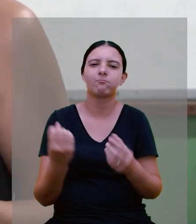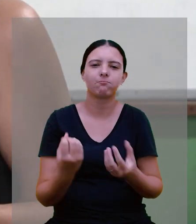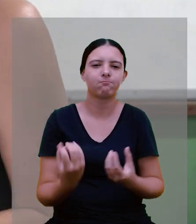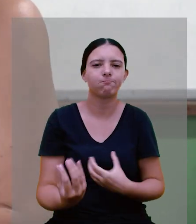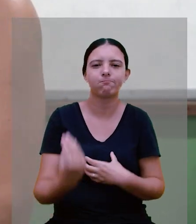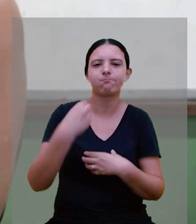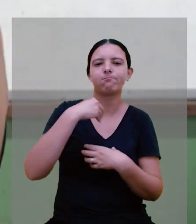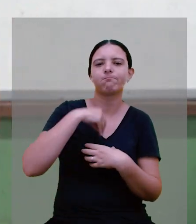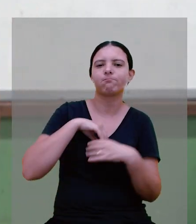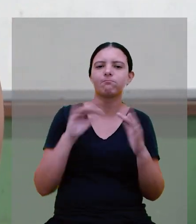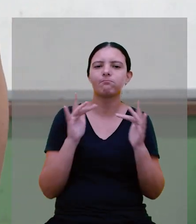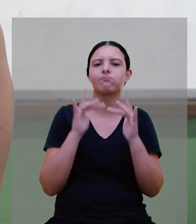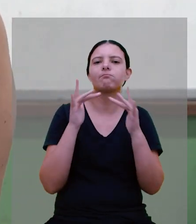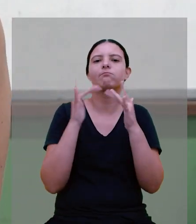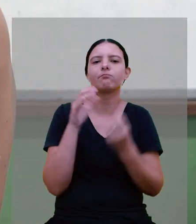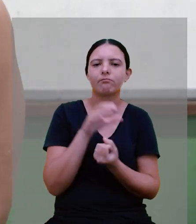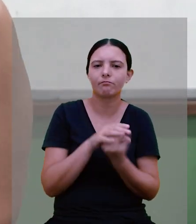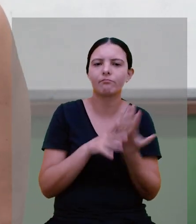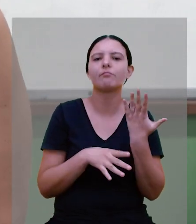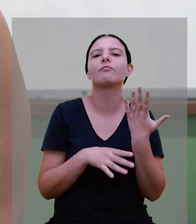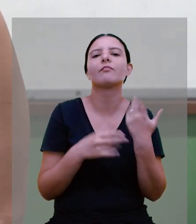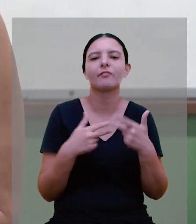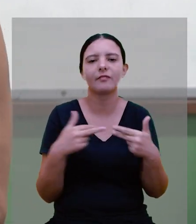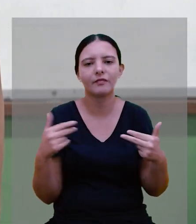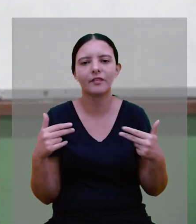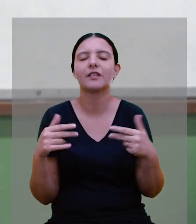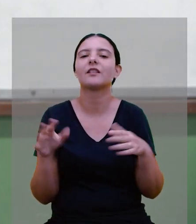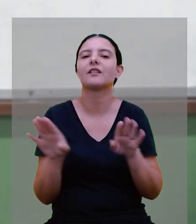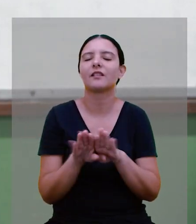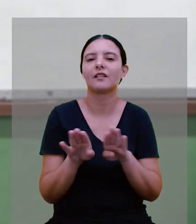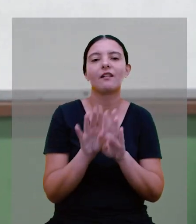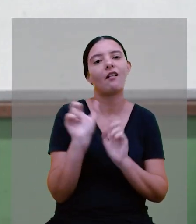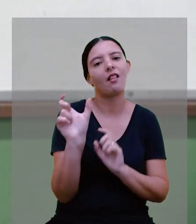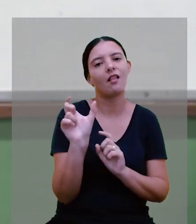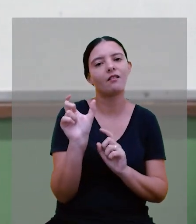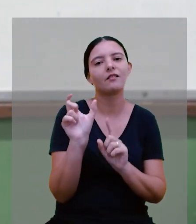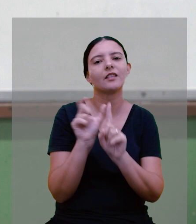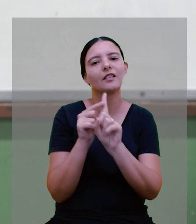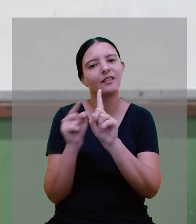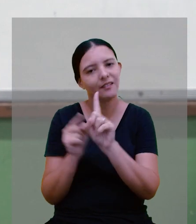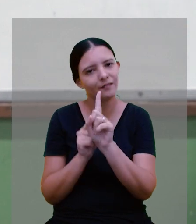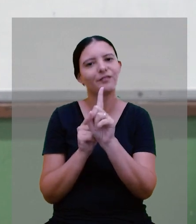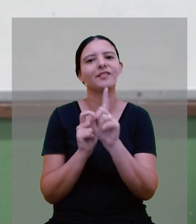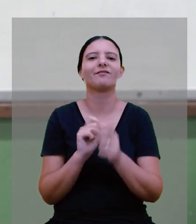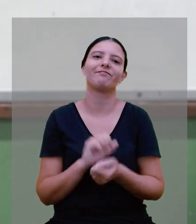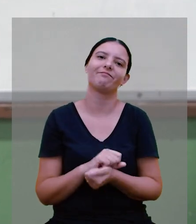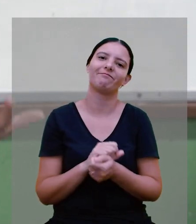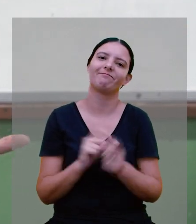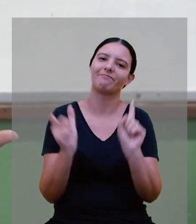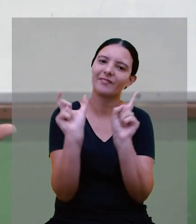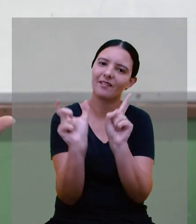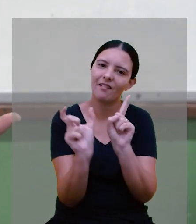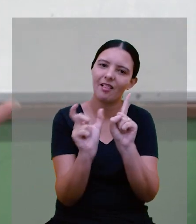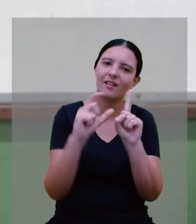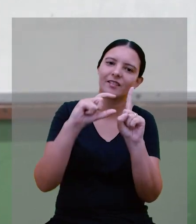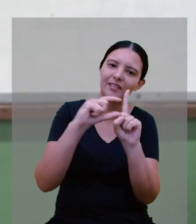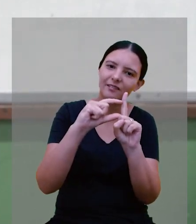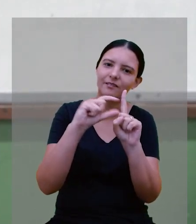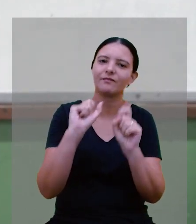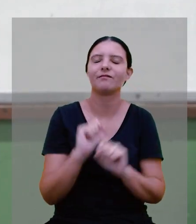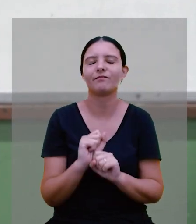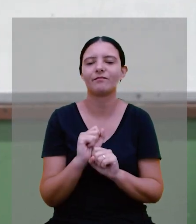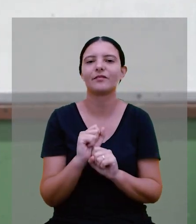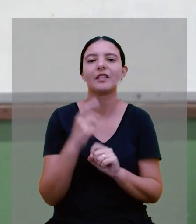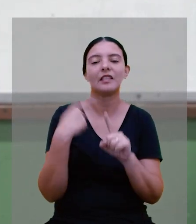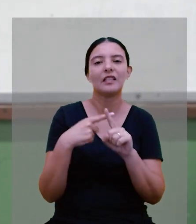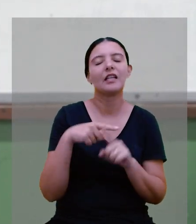dentro de você, ela produz uma coisa. Quando ela produz uma coisa, ela foi uma palavra grávida. Vagalume produz luz. Por